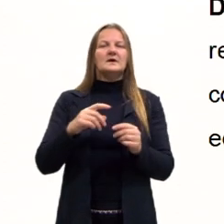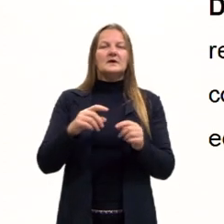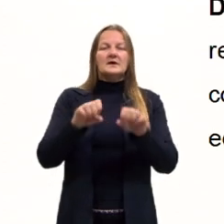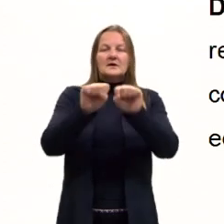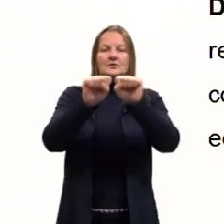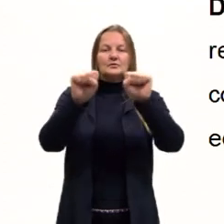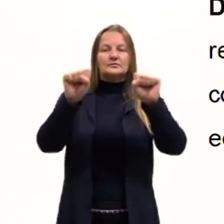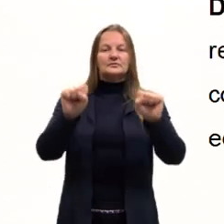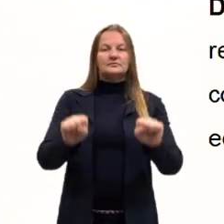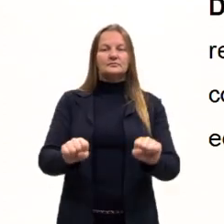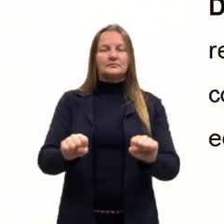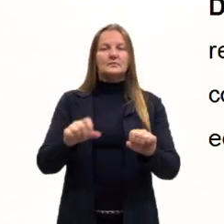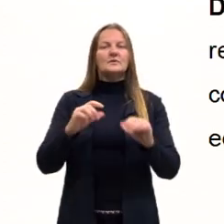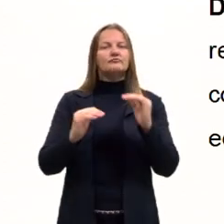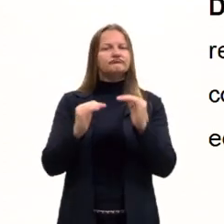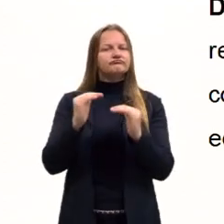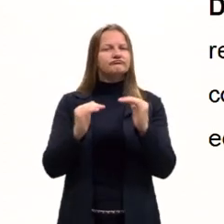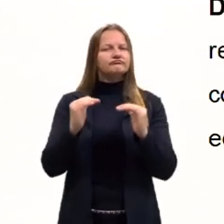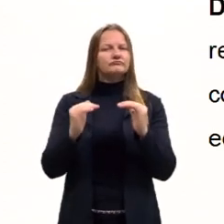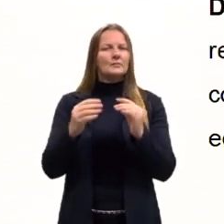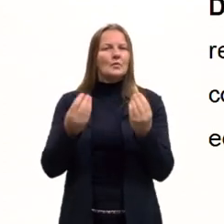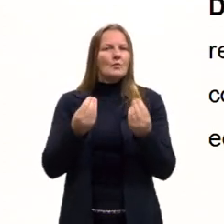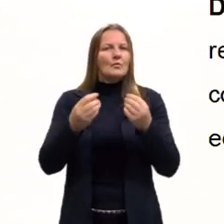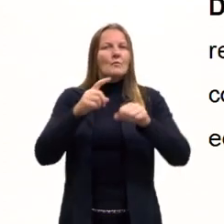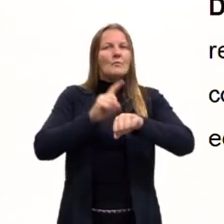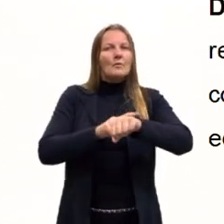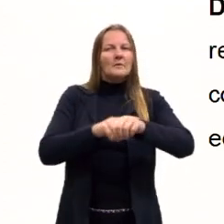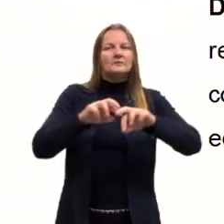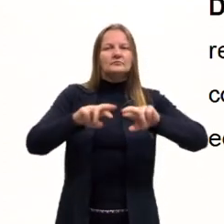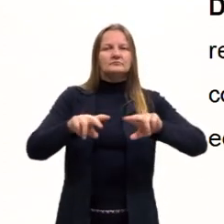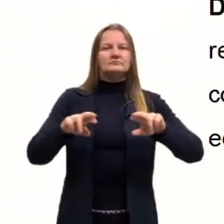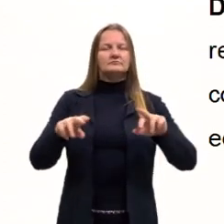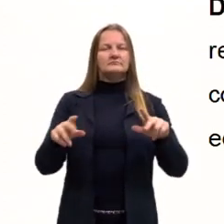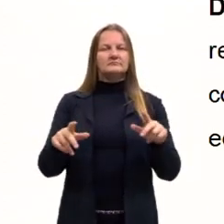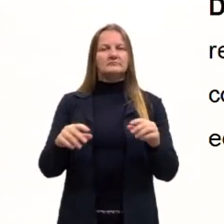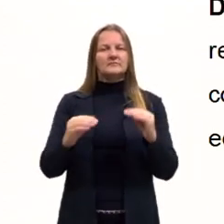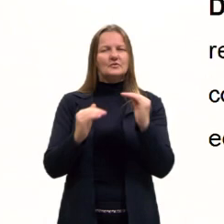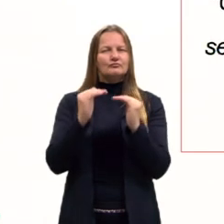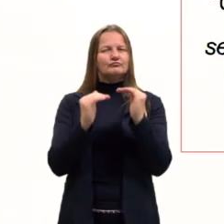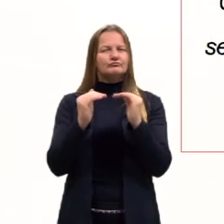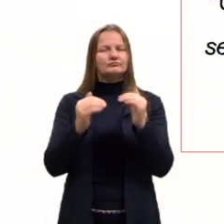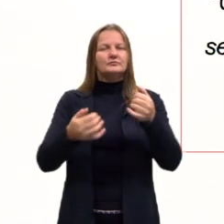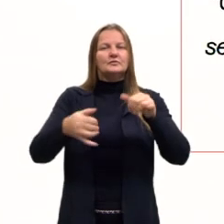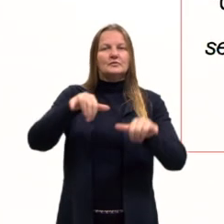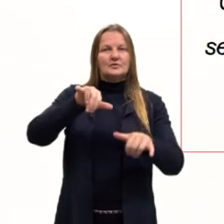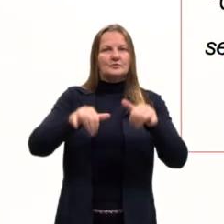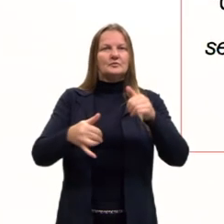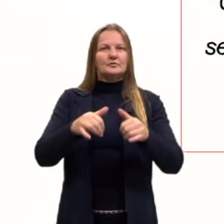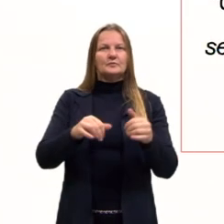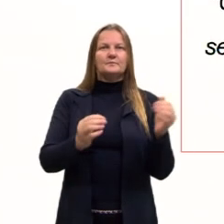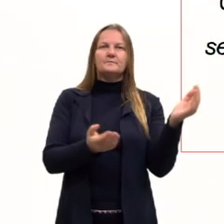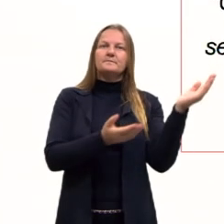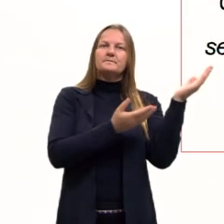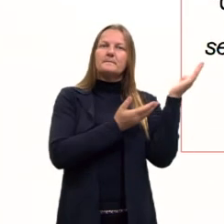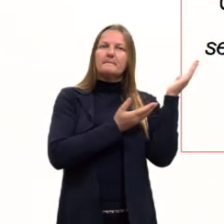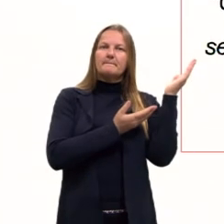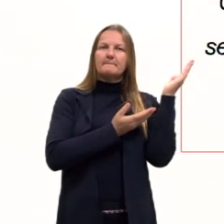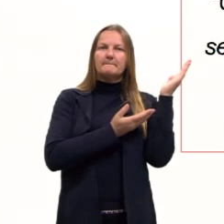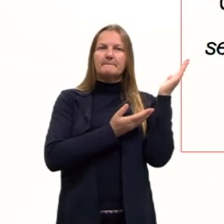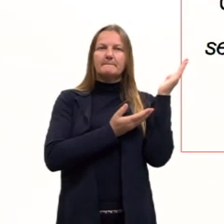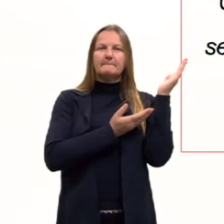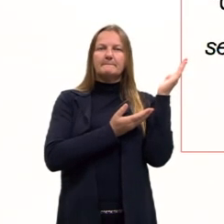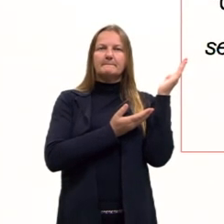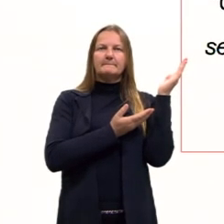tenta entrar em equilíbrio Então vai ter um novo o estado de equilíbrio químico e quando se fala de